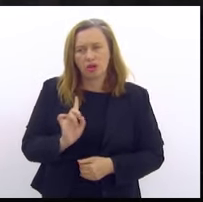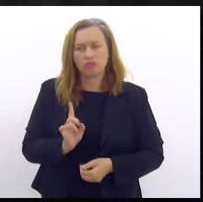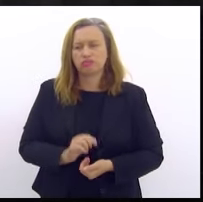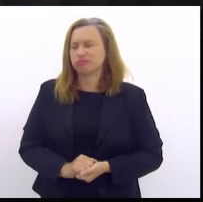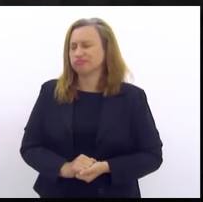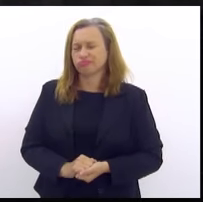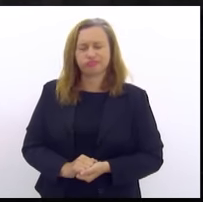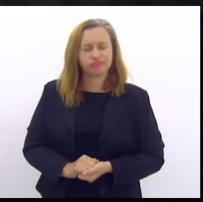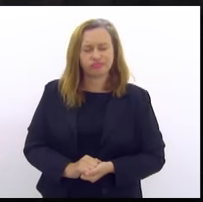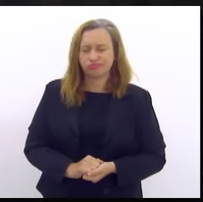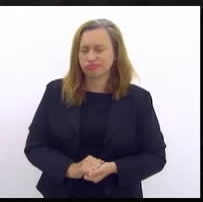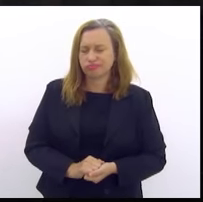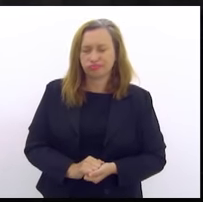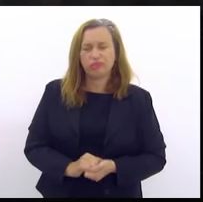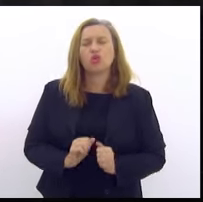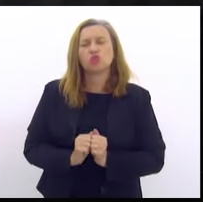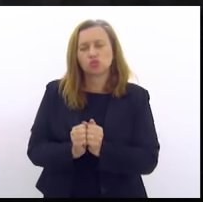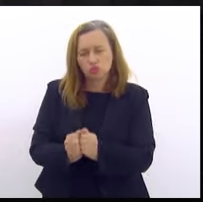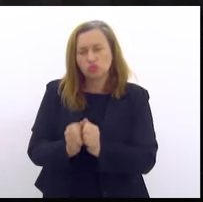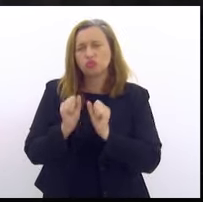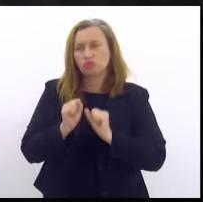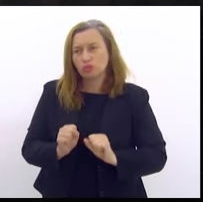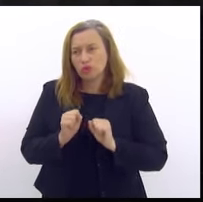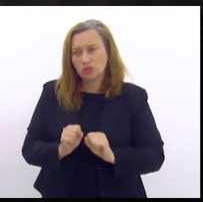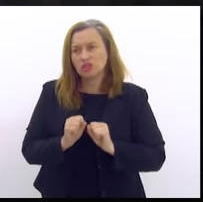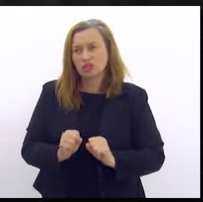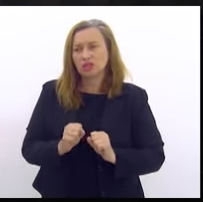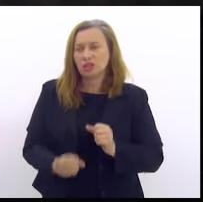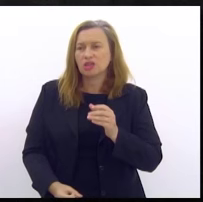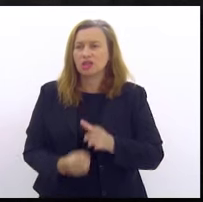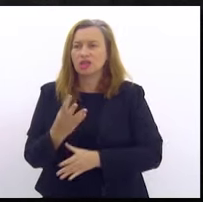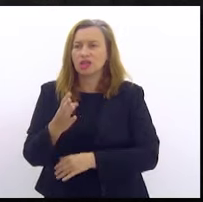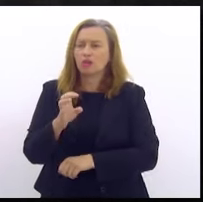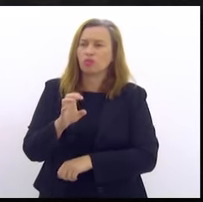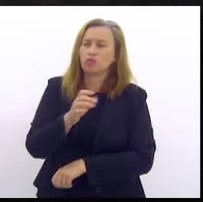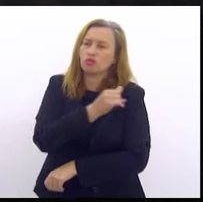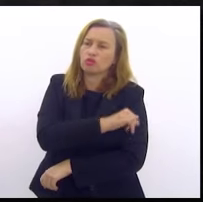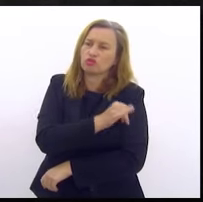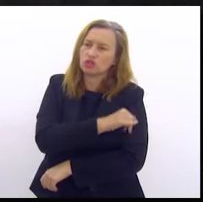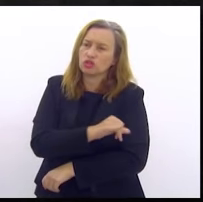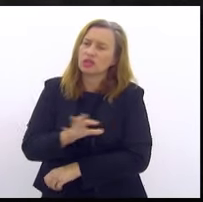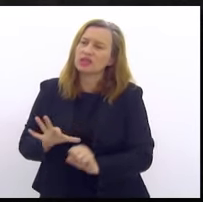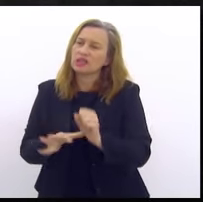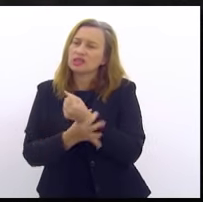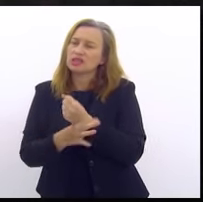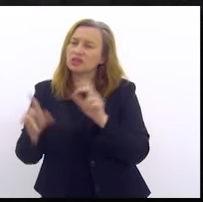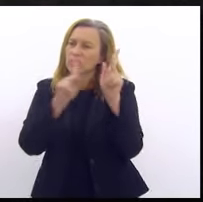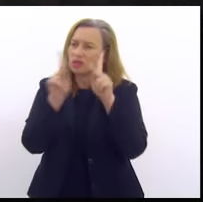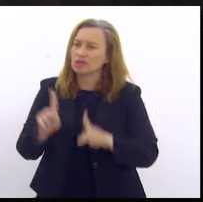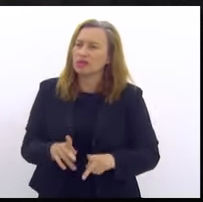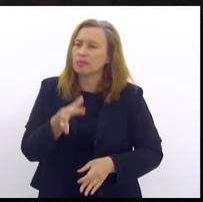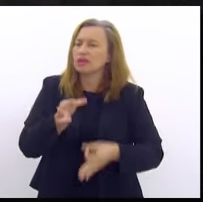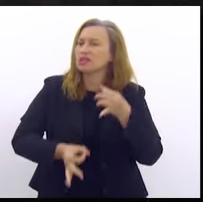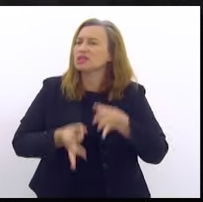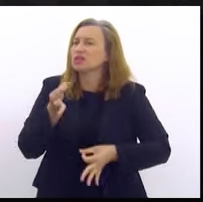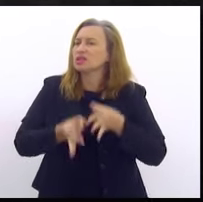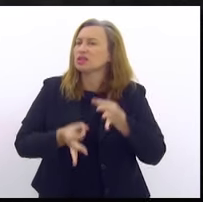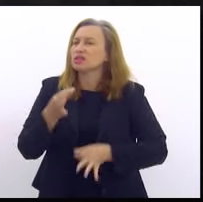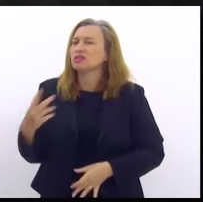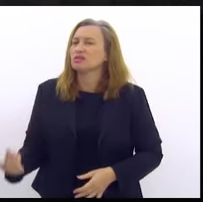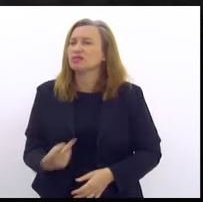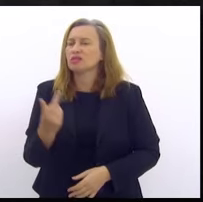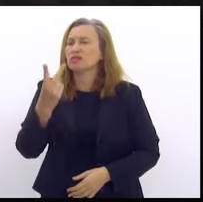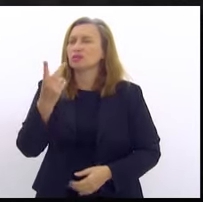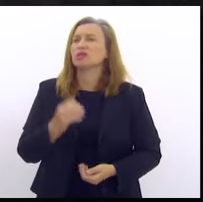fazer. Juntos podemos e devemos construir um Rio de Janeiro onde a segurança e a paz e a justiça